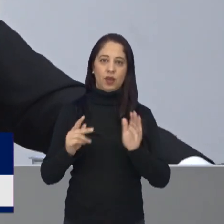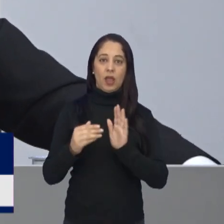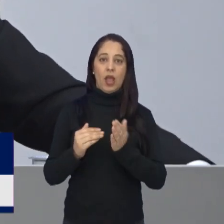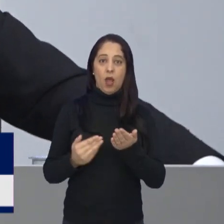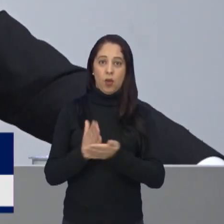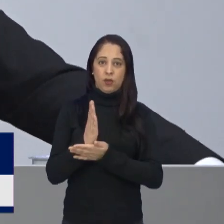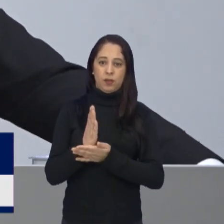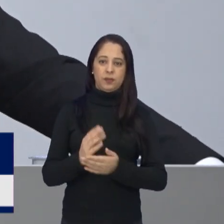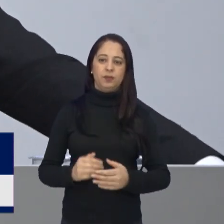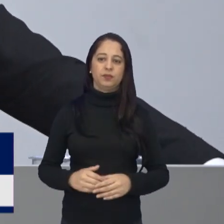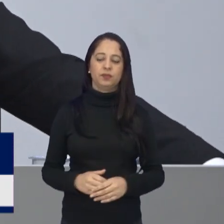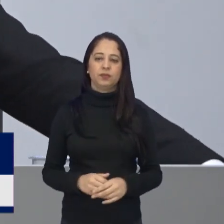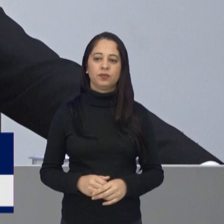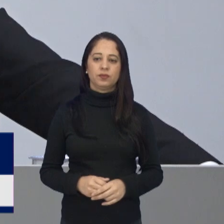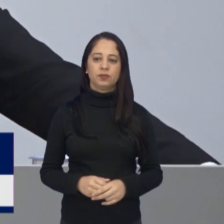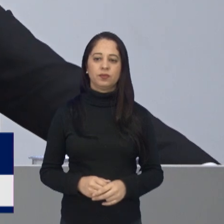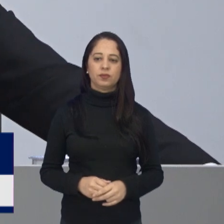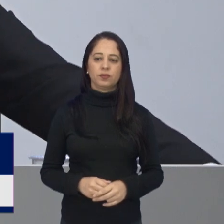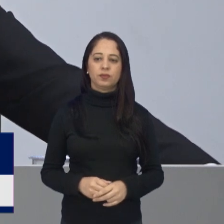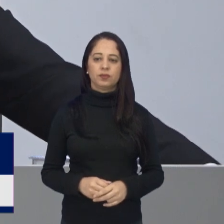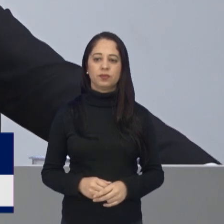por unanimidade.